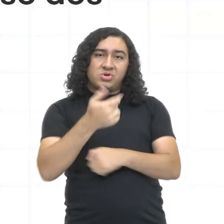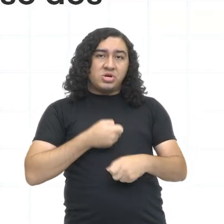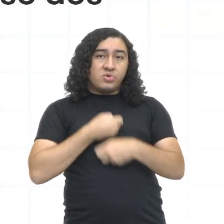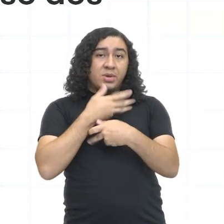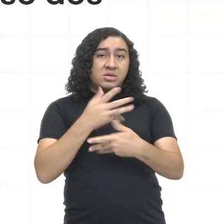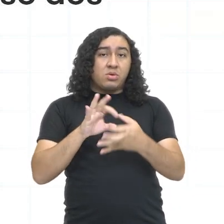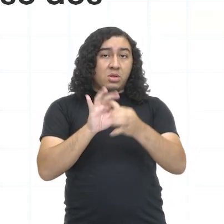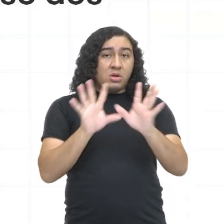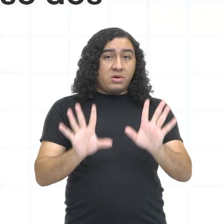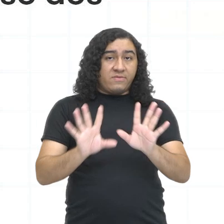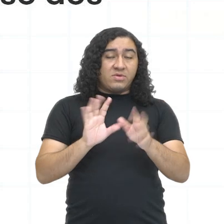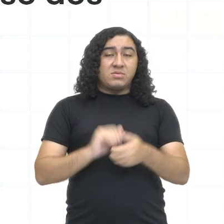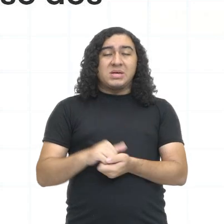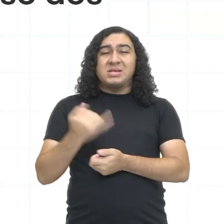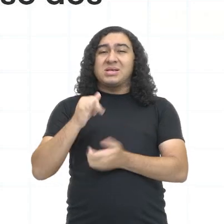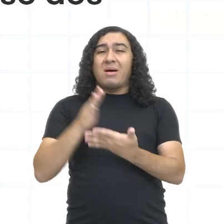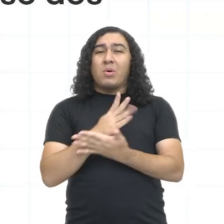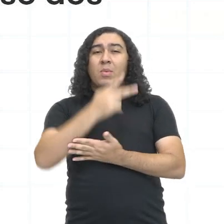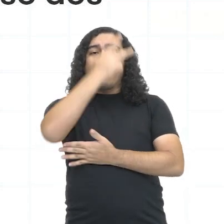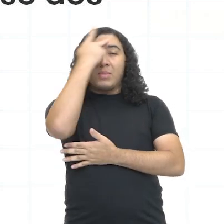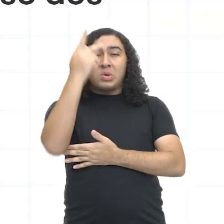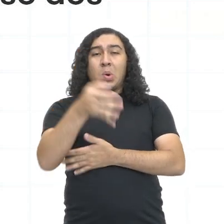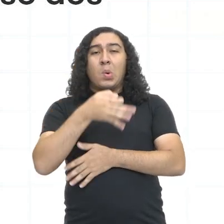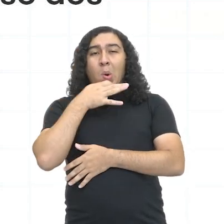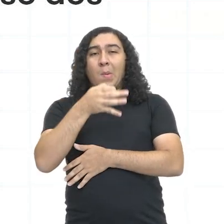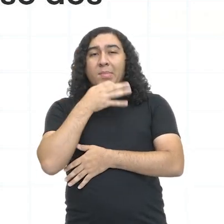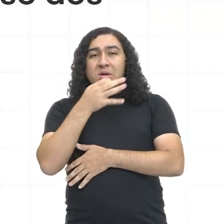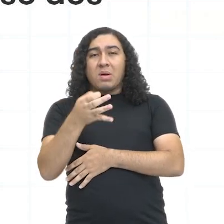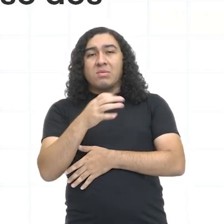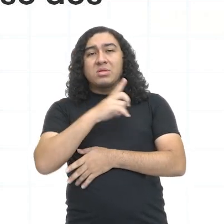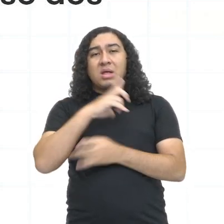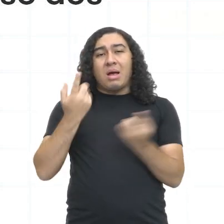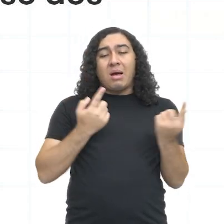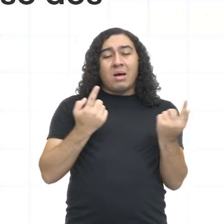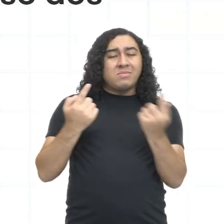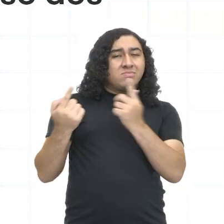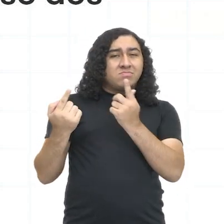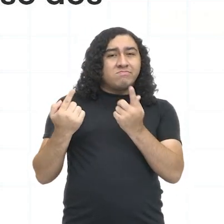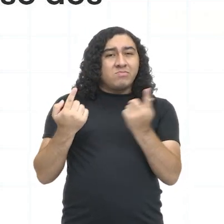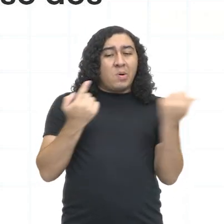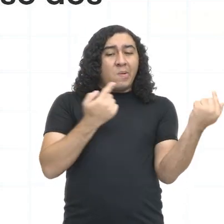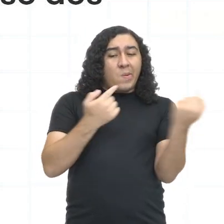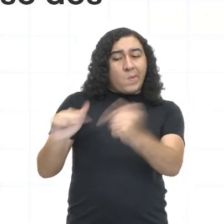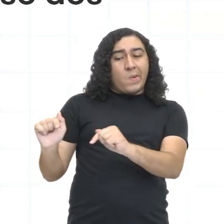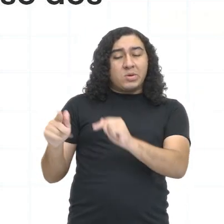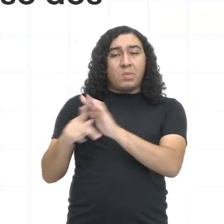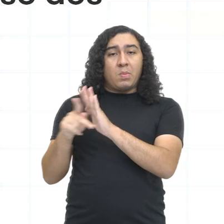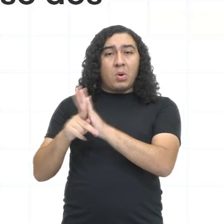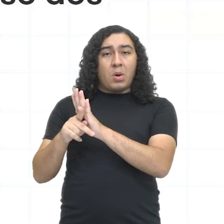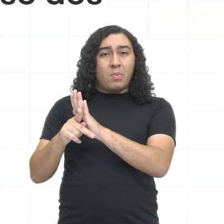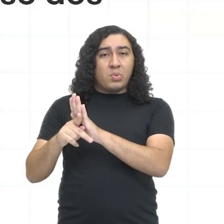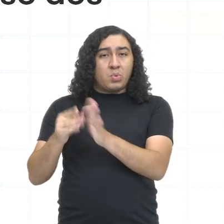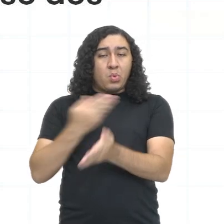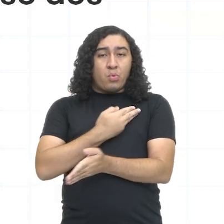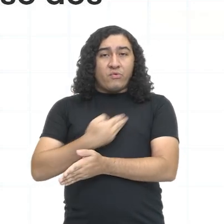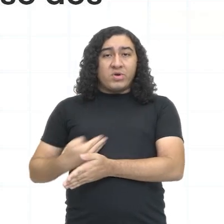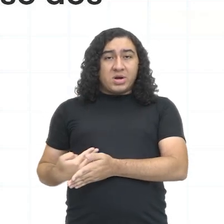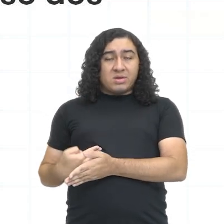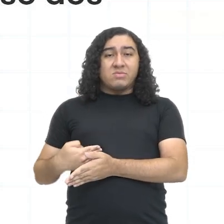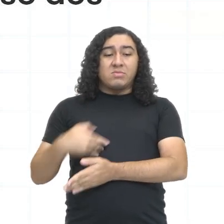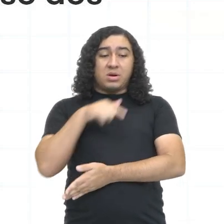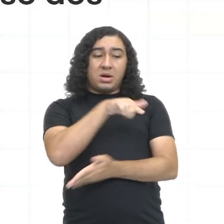Se alguém comentasse qualquer coisa contra as regras ali do regime militar, era vetado.